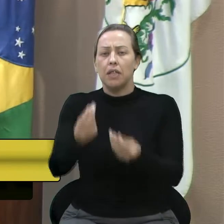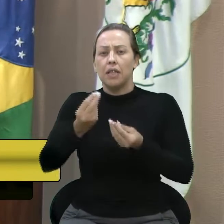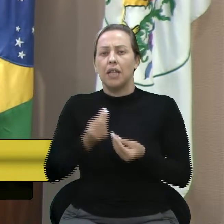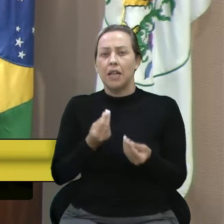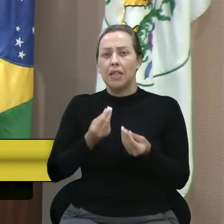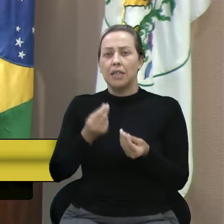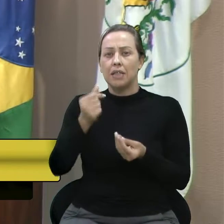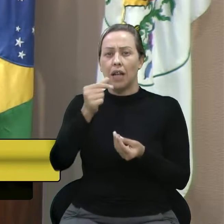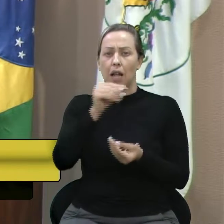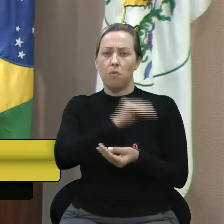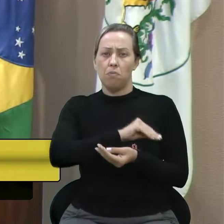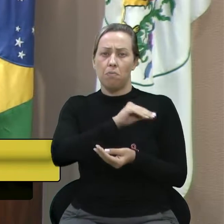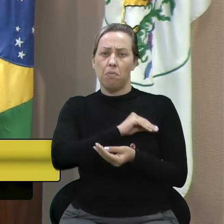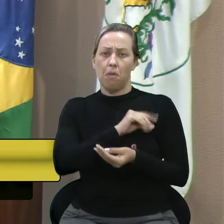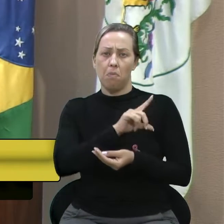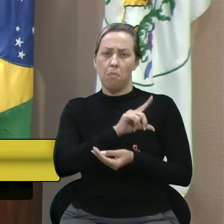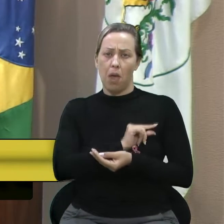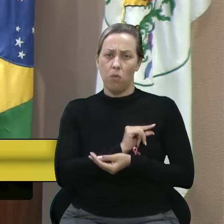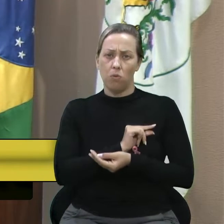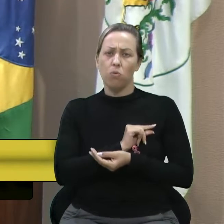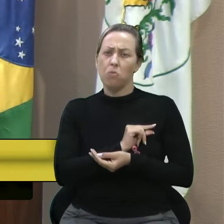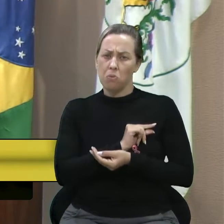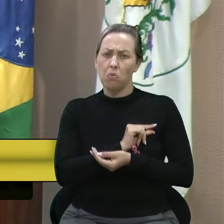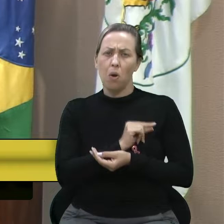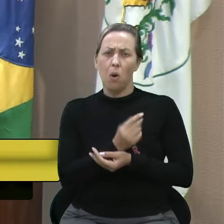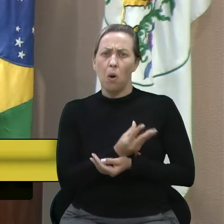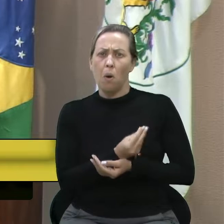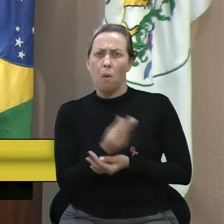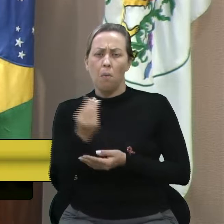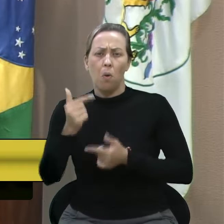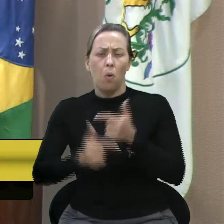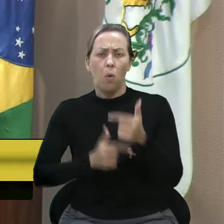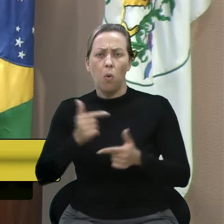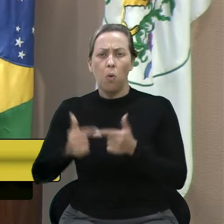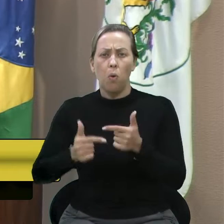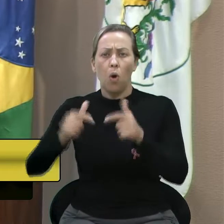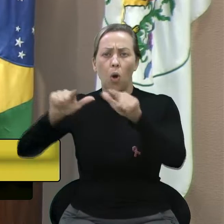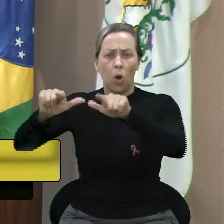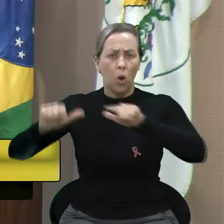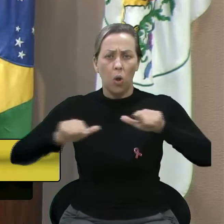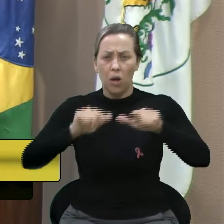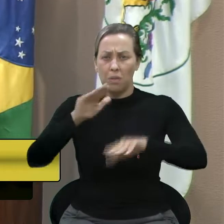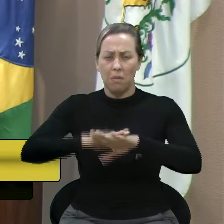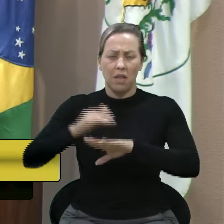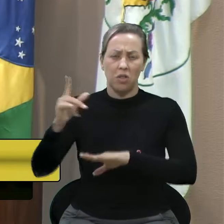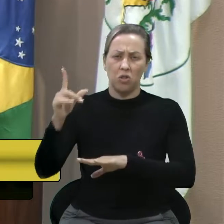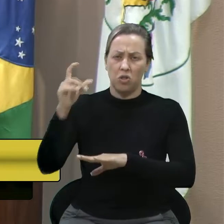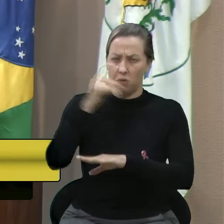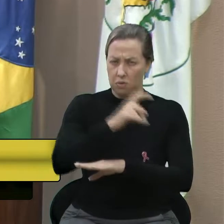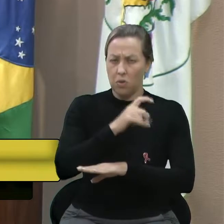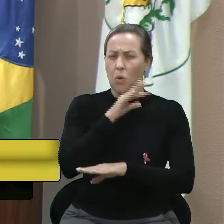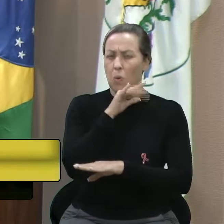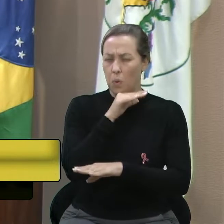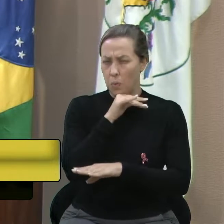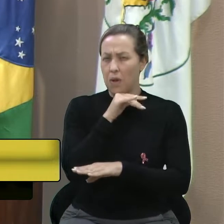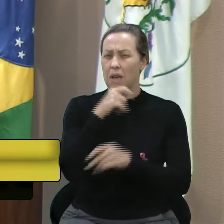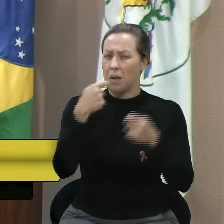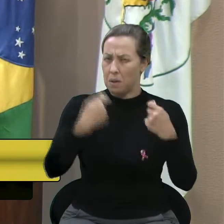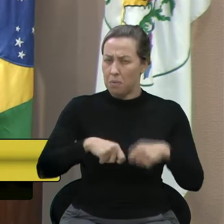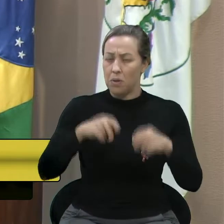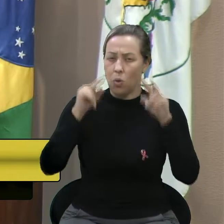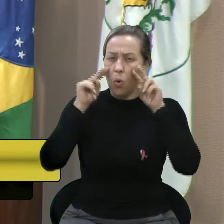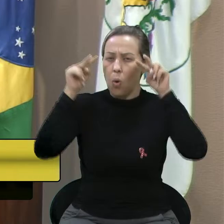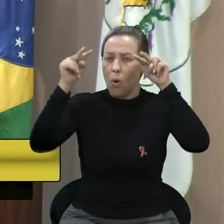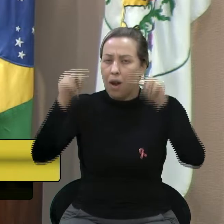menores salários e trabalham muitas vezes nas piores condições. É preciso um